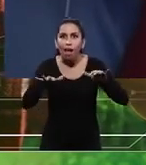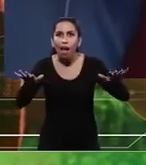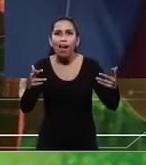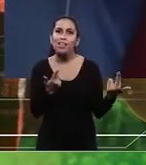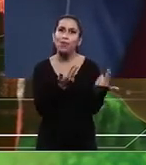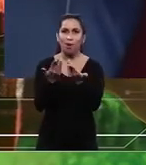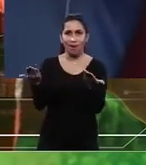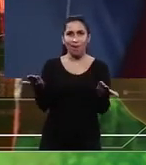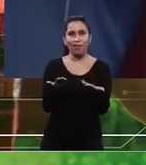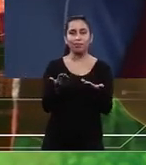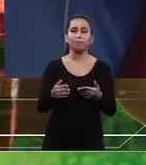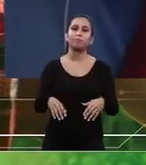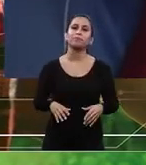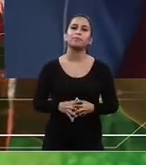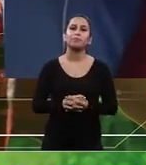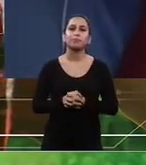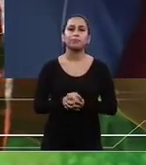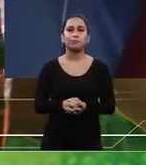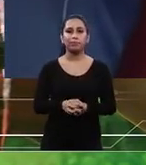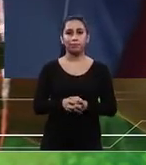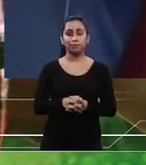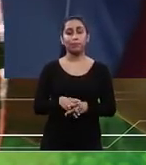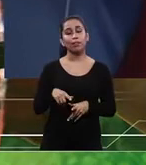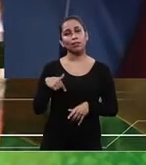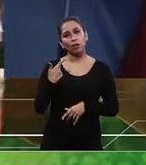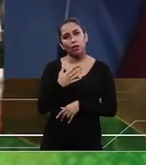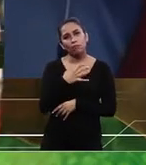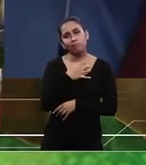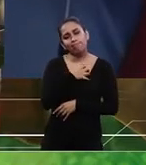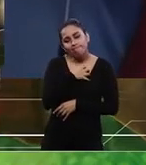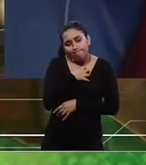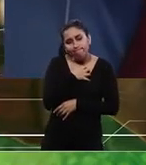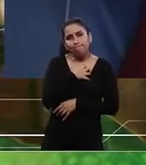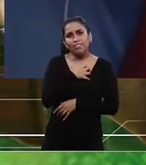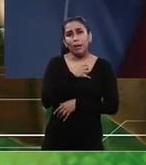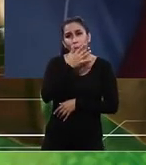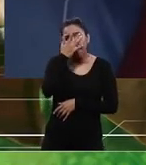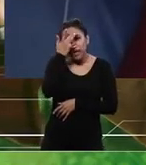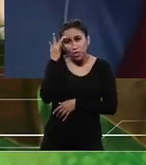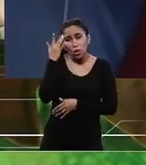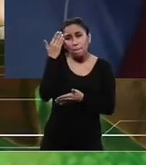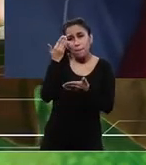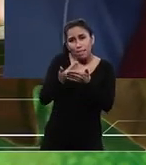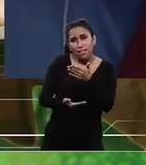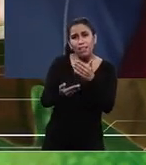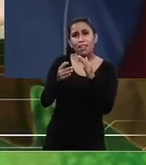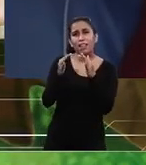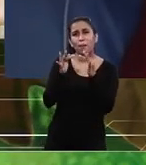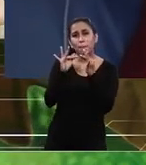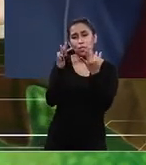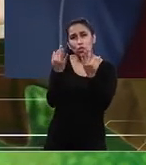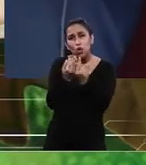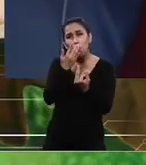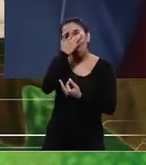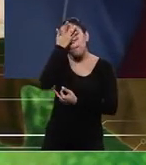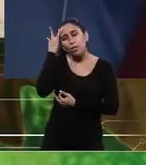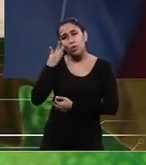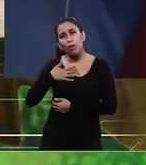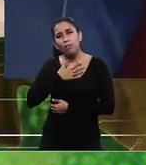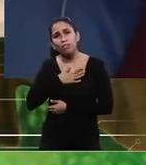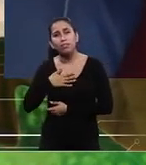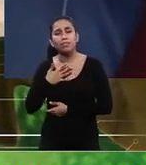Então, nossos sentimentos profundos àqueles que tiveram percas maiores em relação à pandemia, o